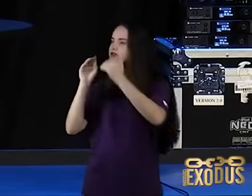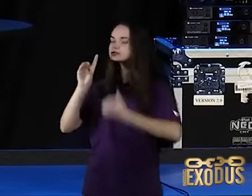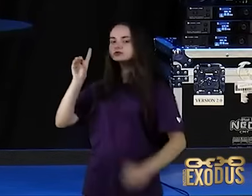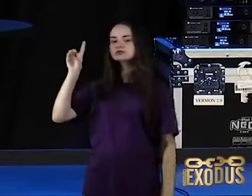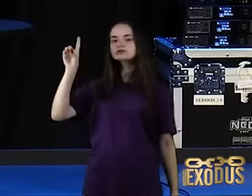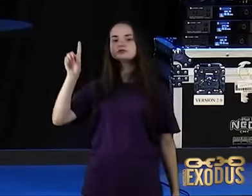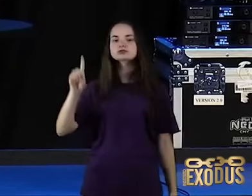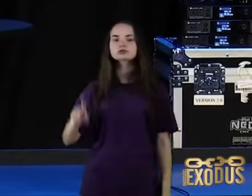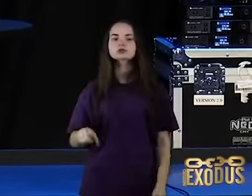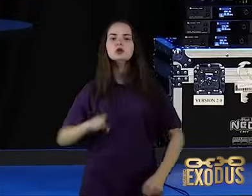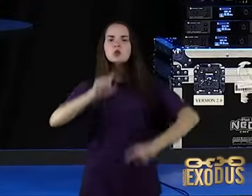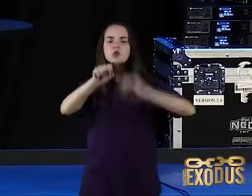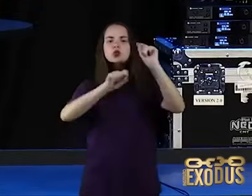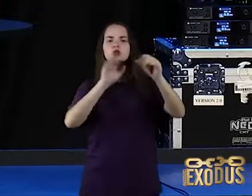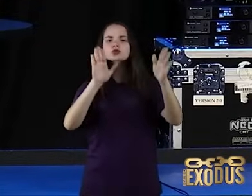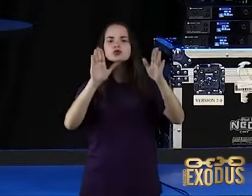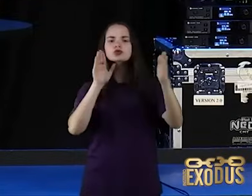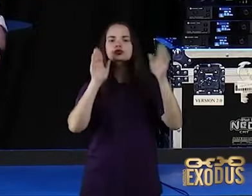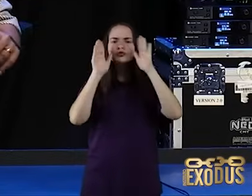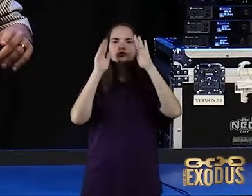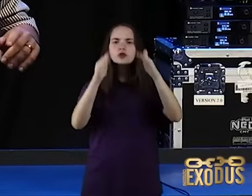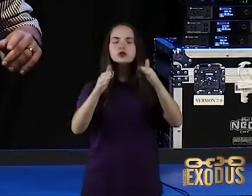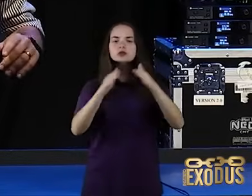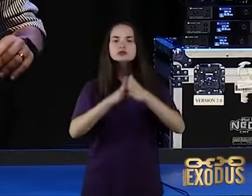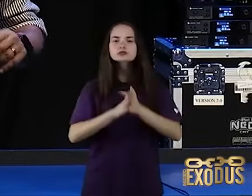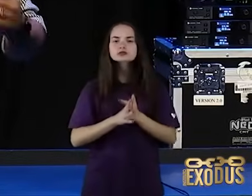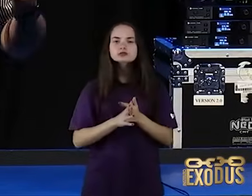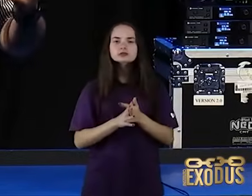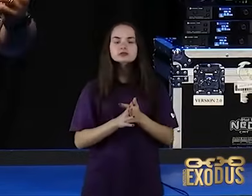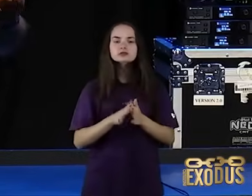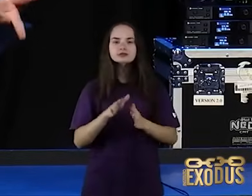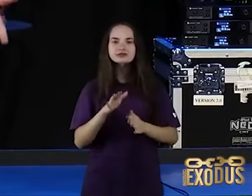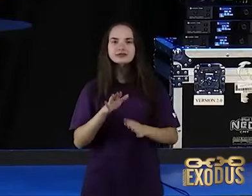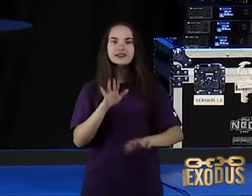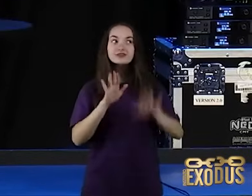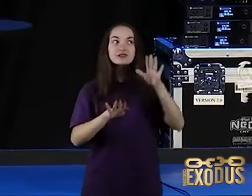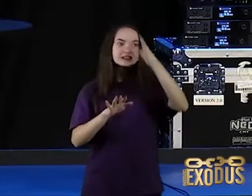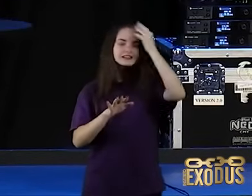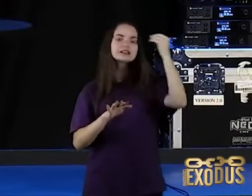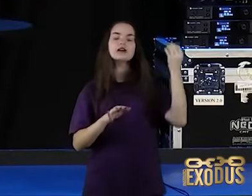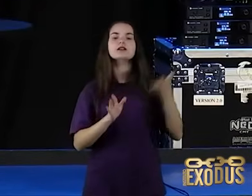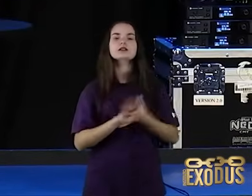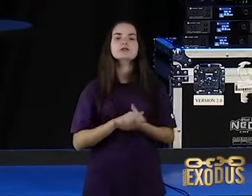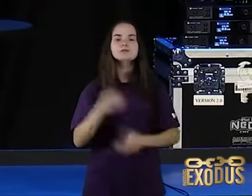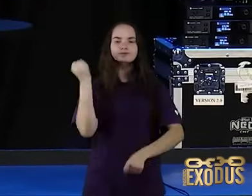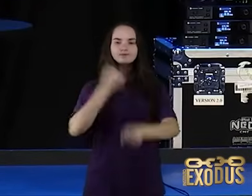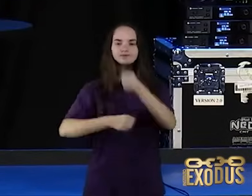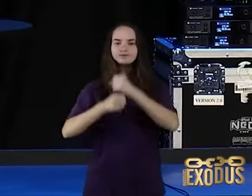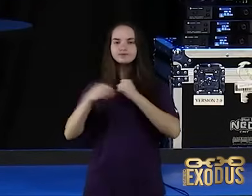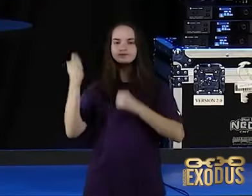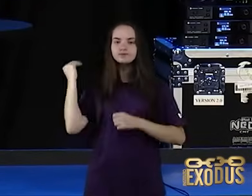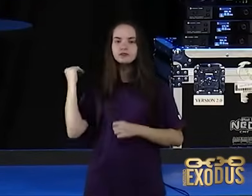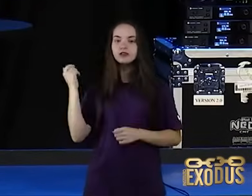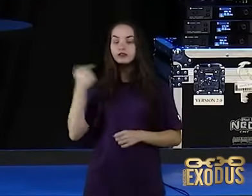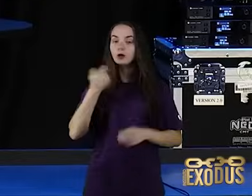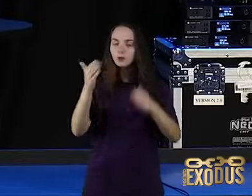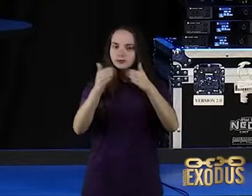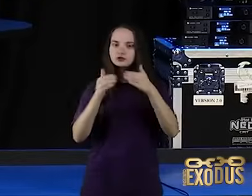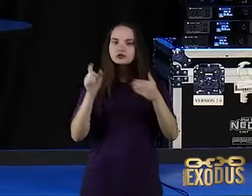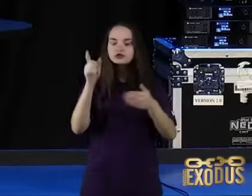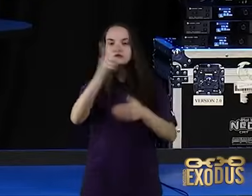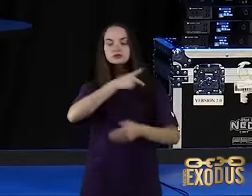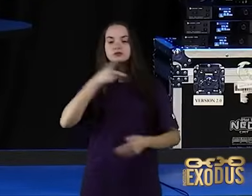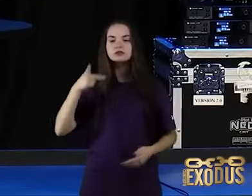pediu qual era o teu foco pessoa já até esqueceu ano passado quando nós começamos o ano eu pedi pros